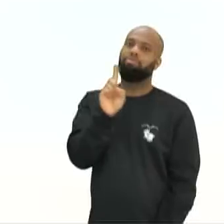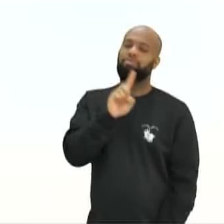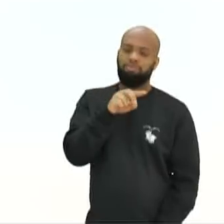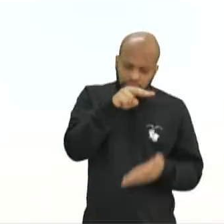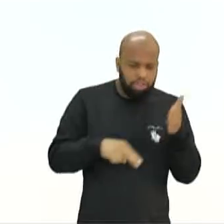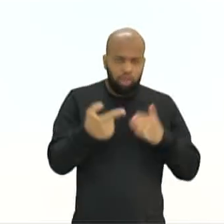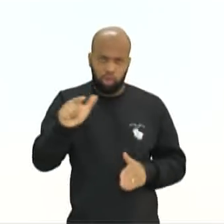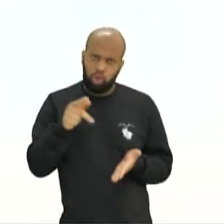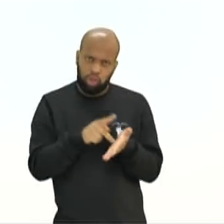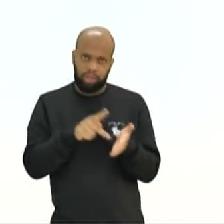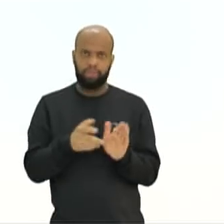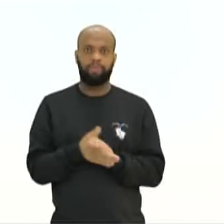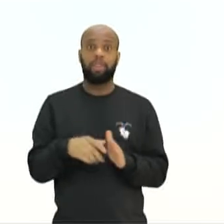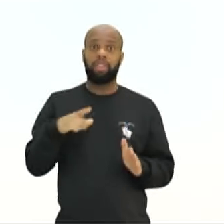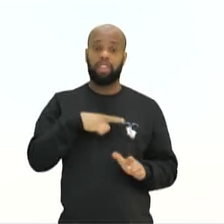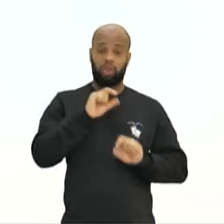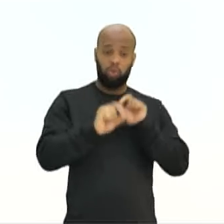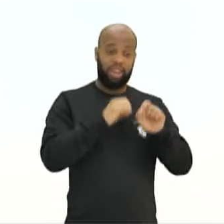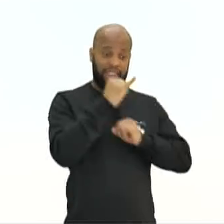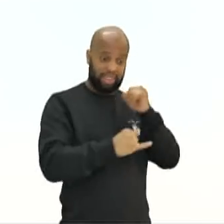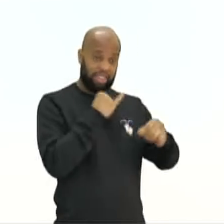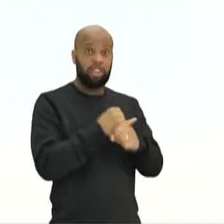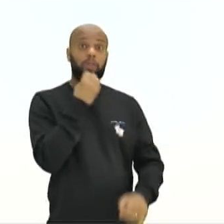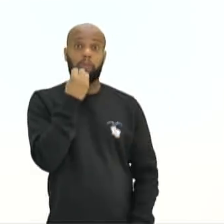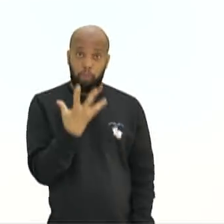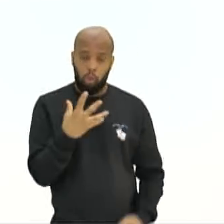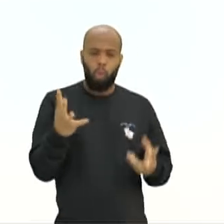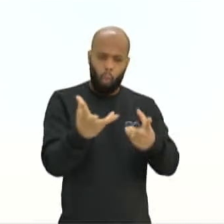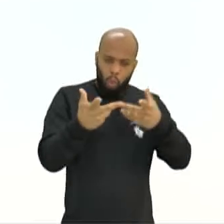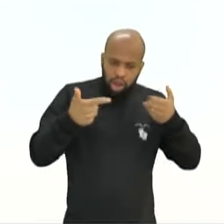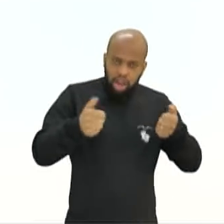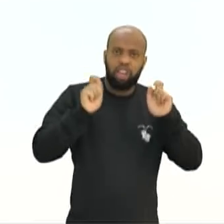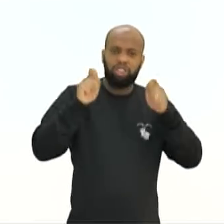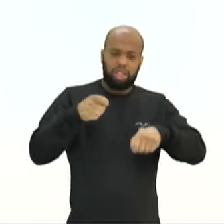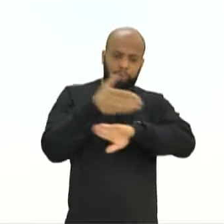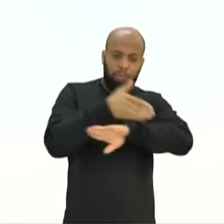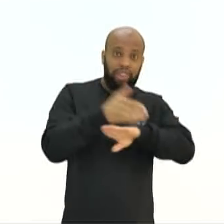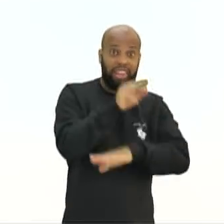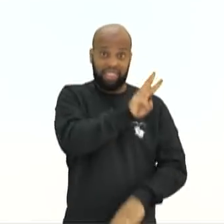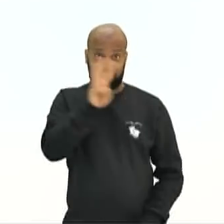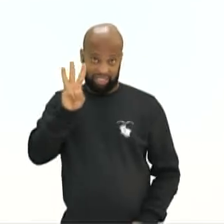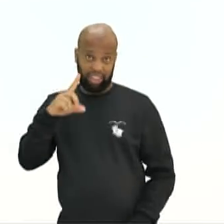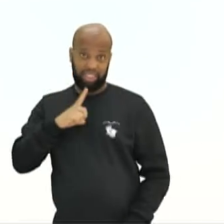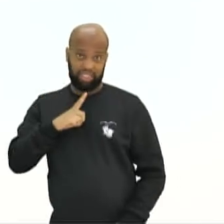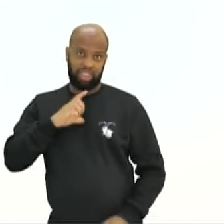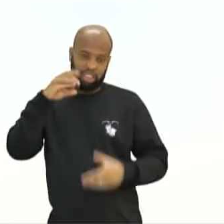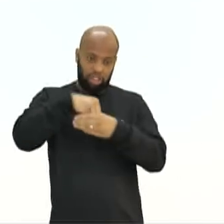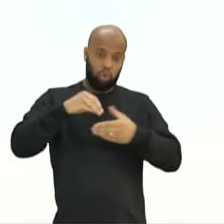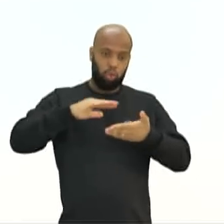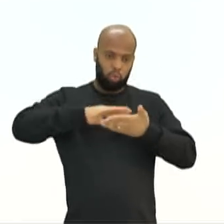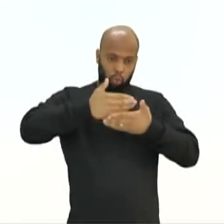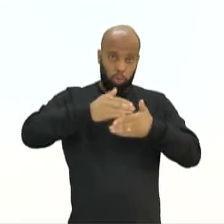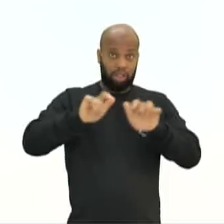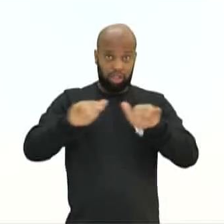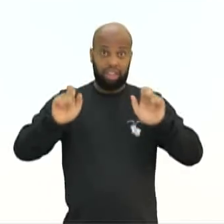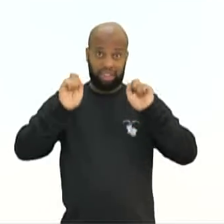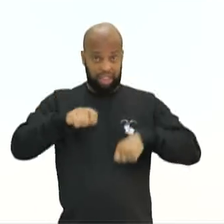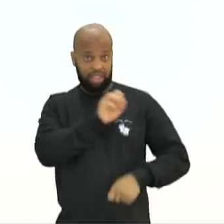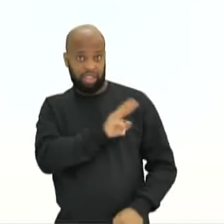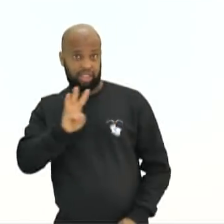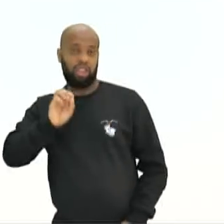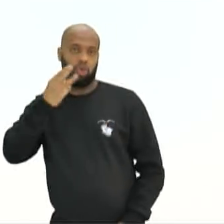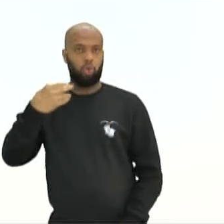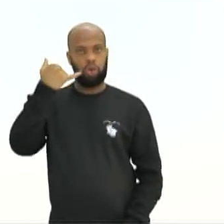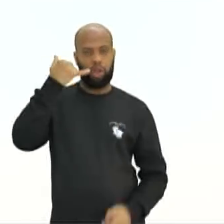vamos lá. Com uma conexão à internet de qualidade, é possível acessar estes serviços tanto em PCs quanto em celulares.